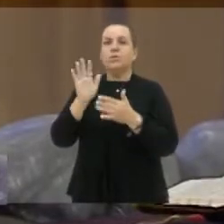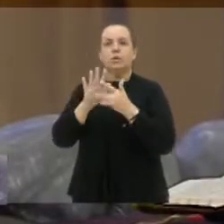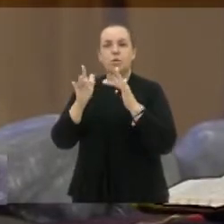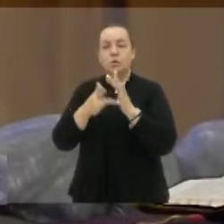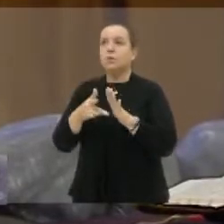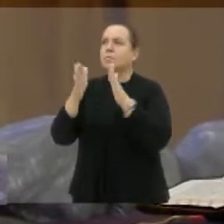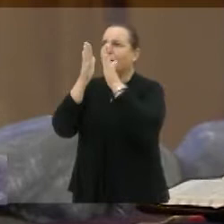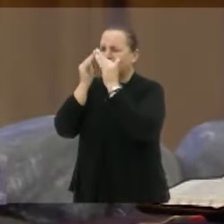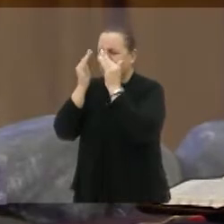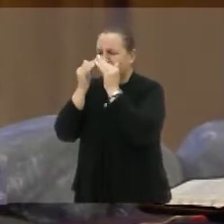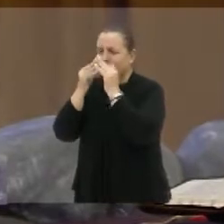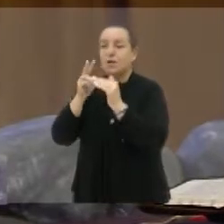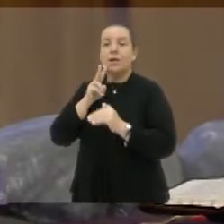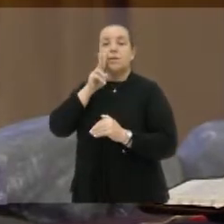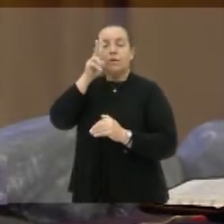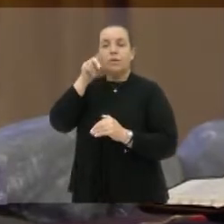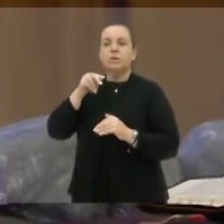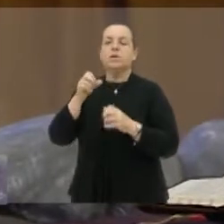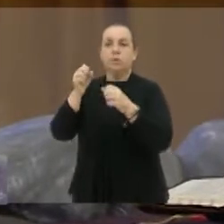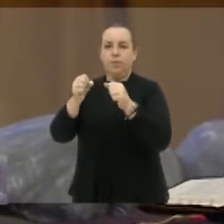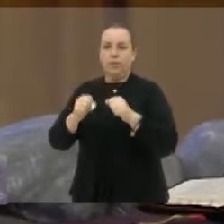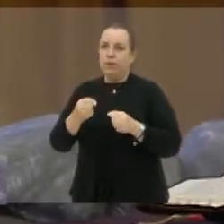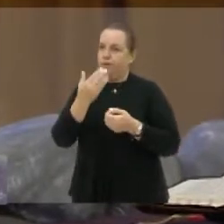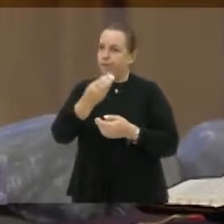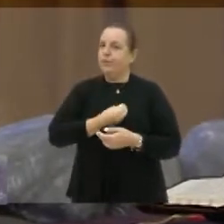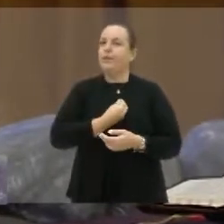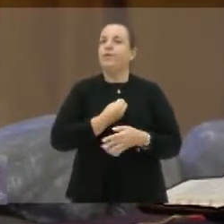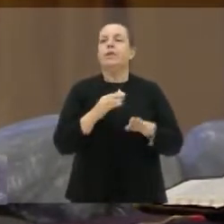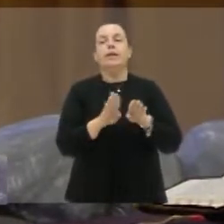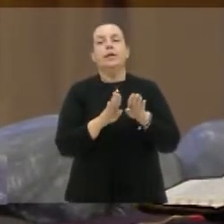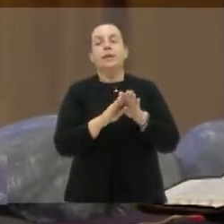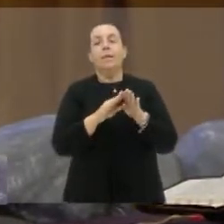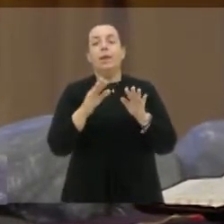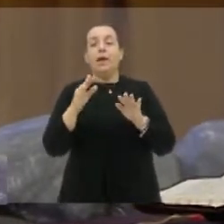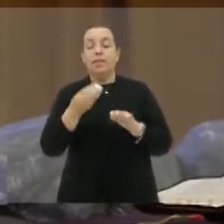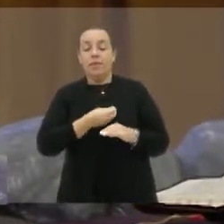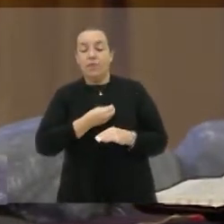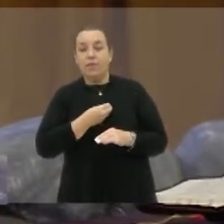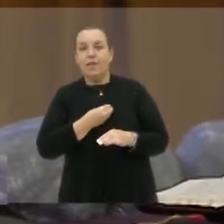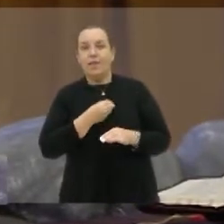esta força, esse poder na sua vida e na vida da sua família.